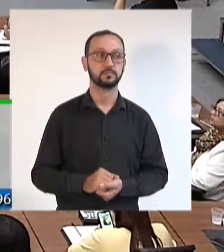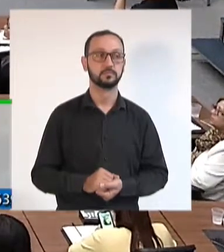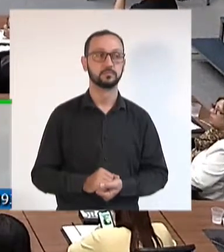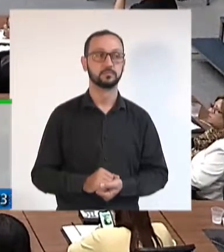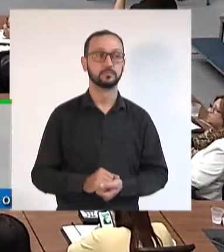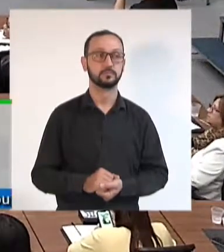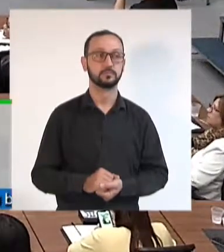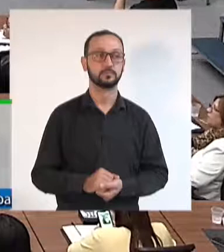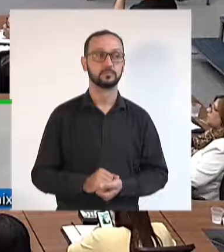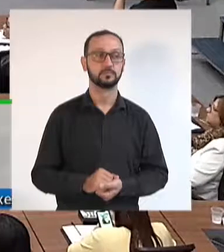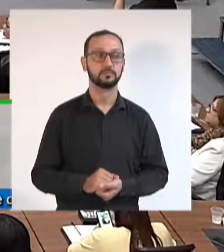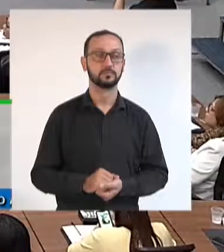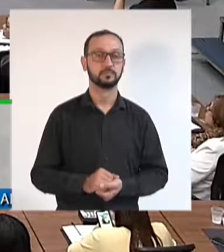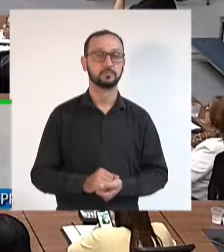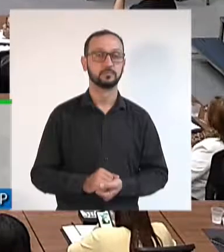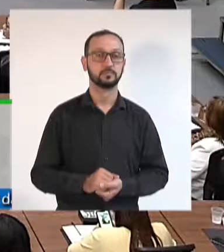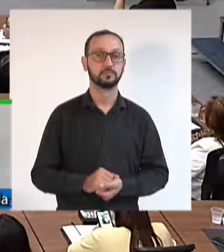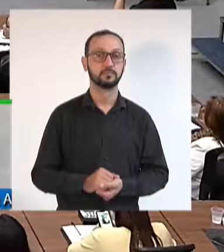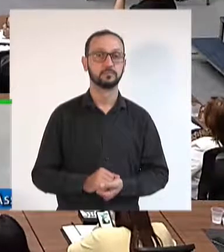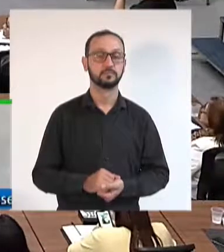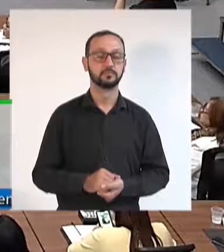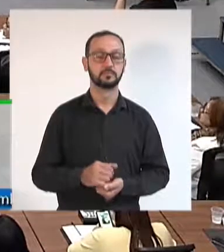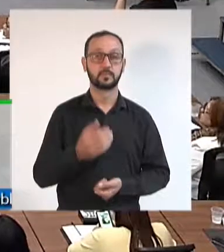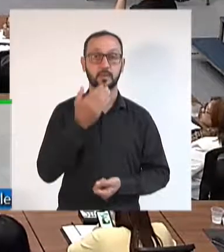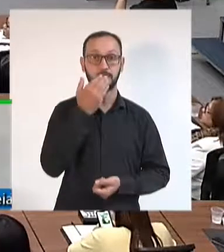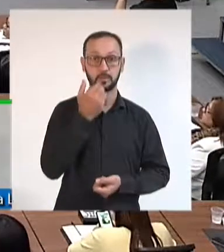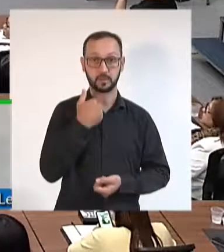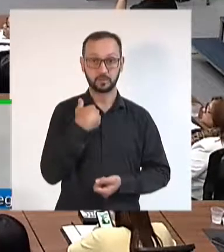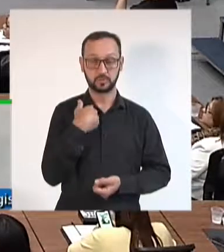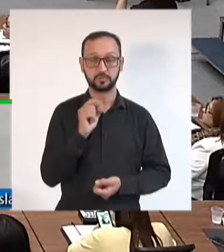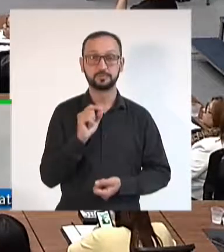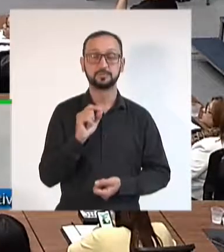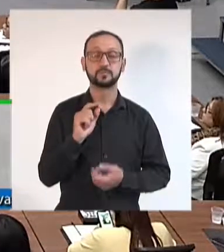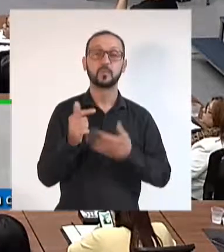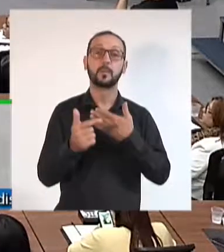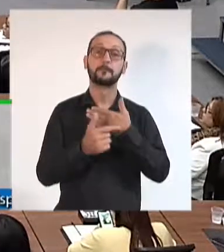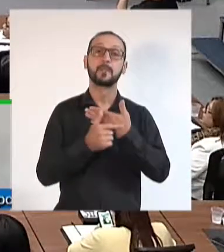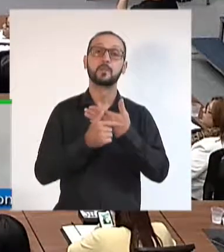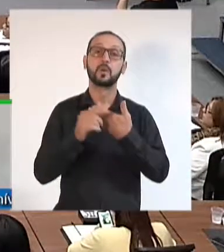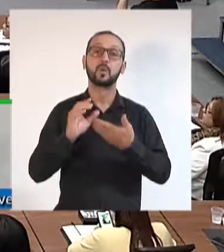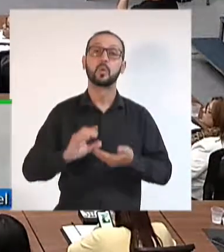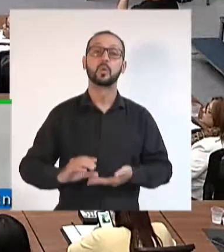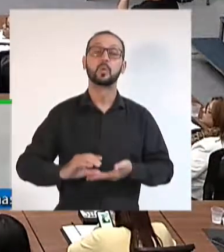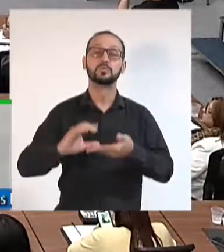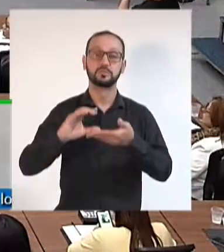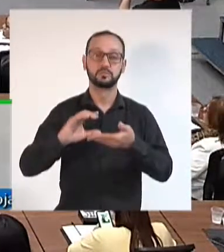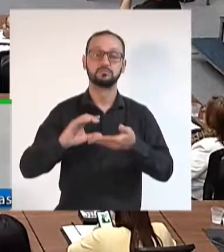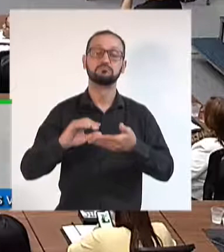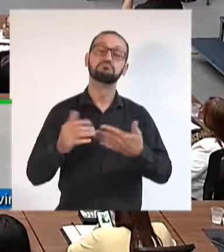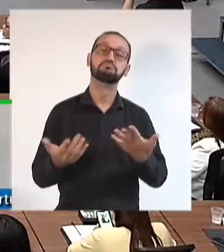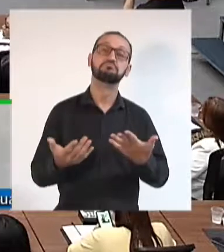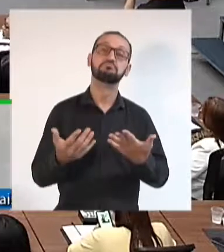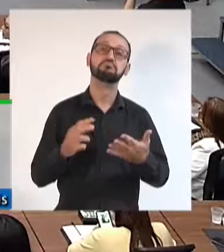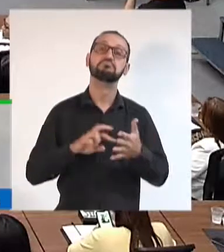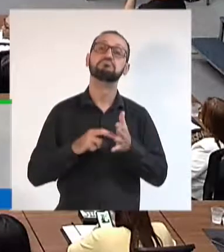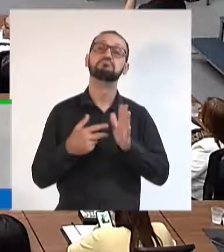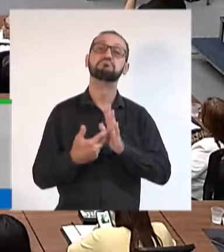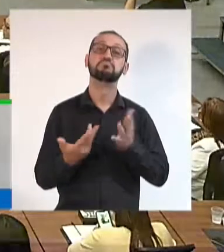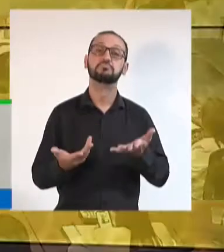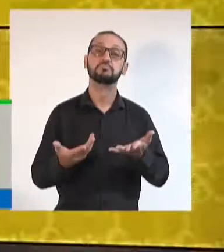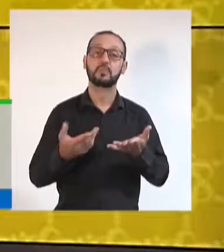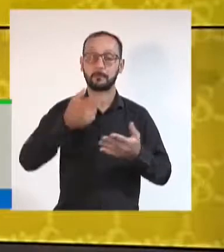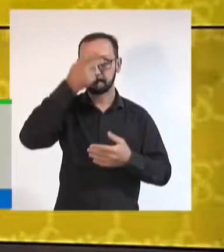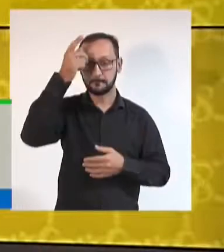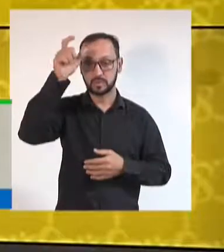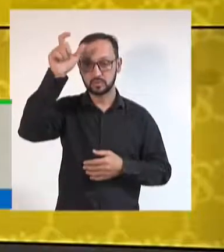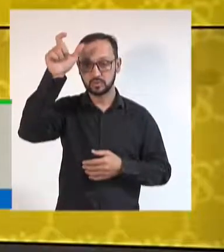E aí foi pedido para mim assim, o papel do Conselho, né, do Conselho Nacional dos Direitos da